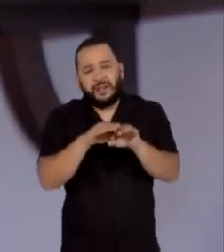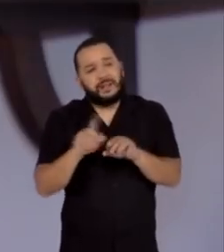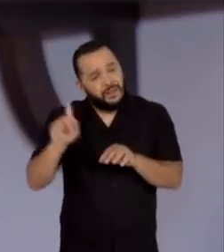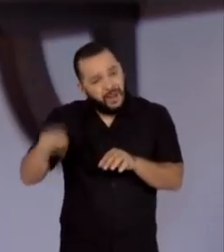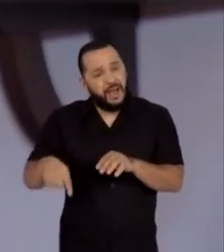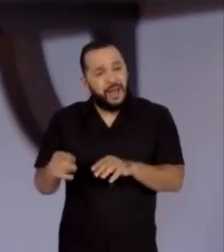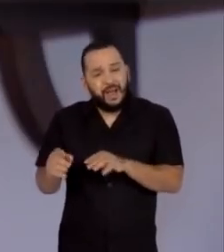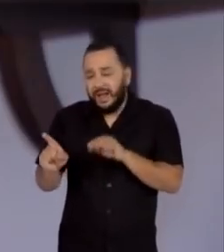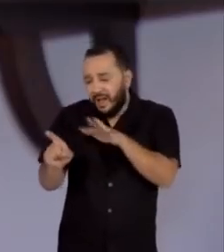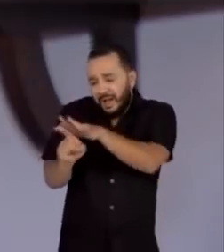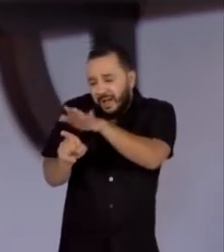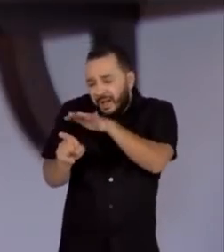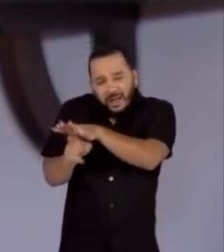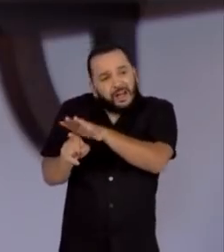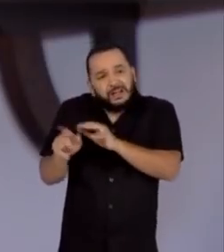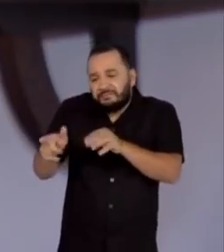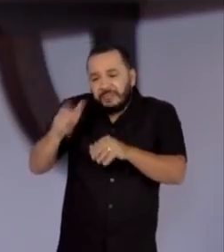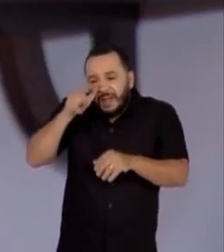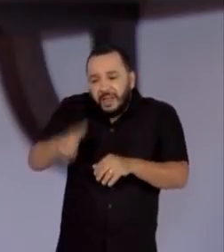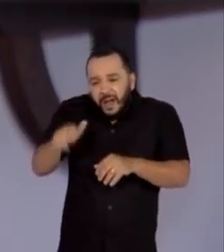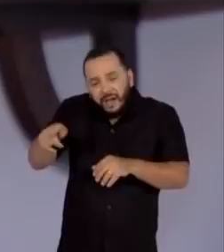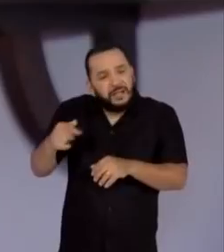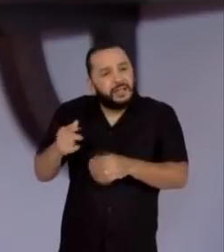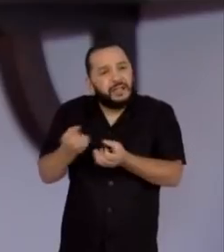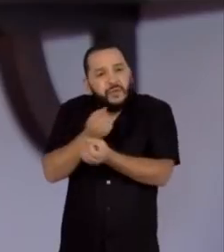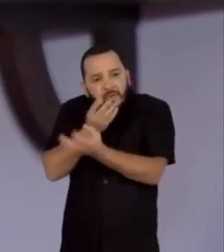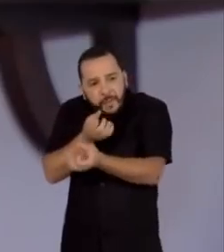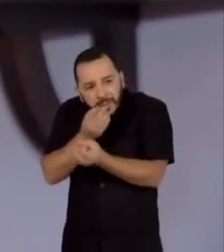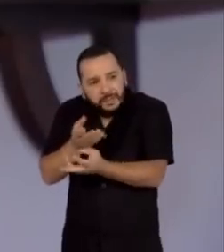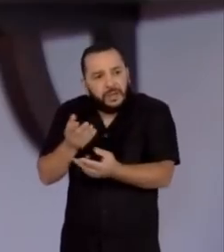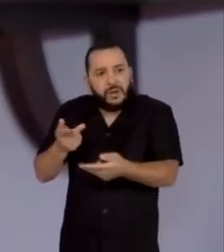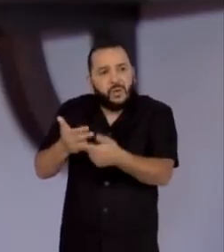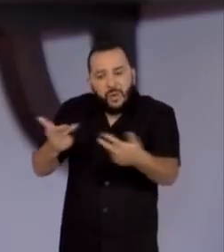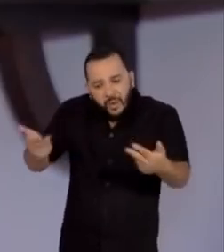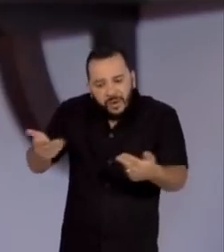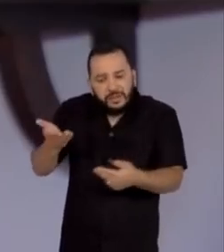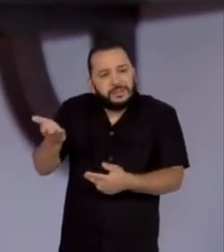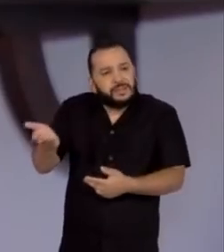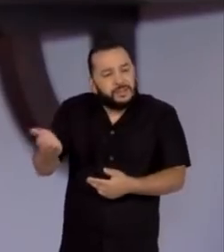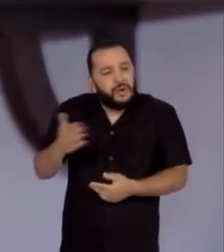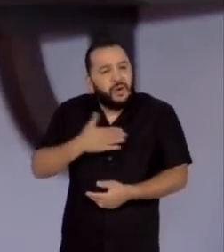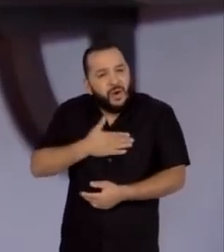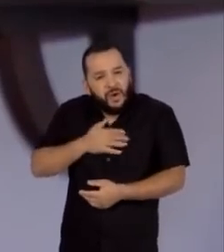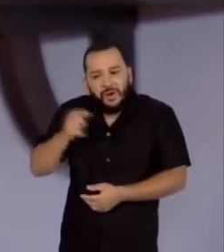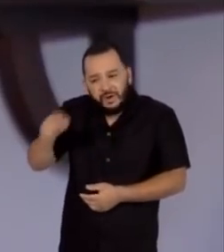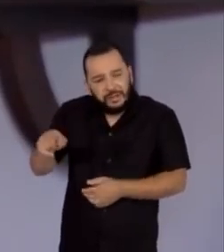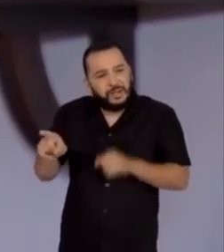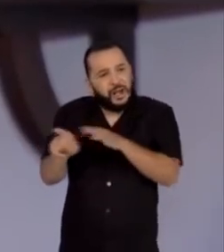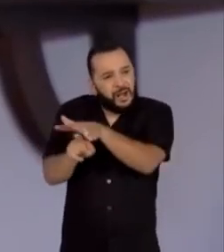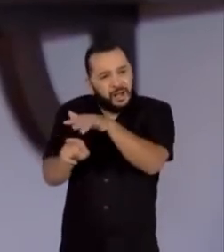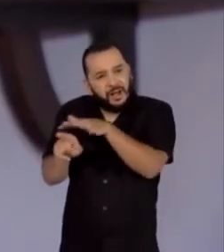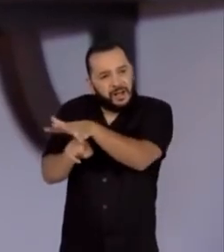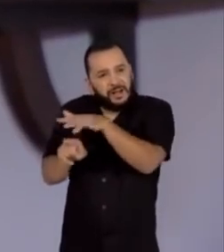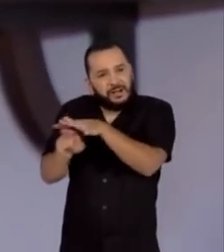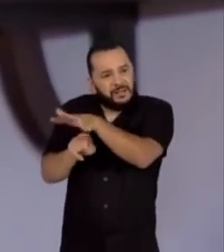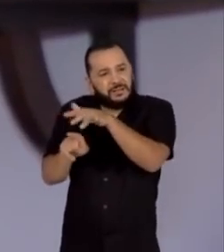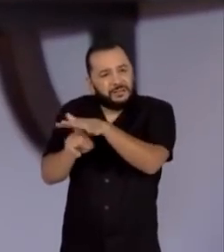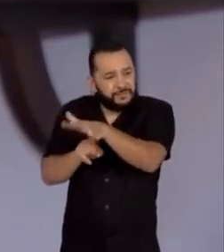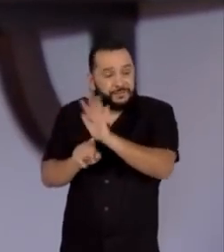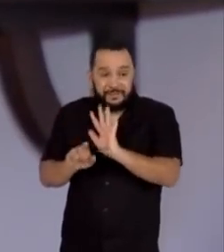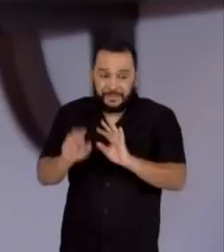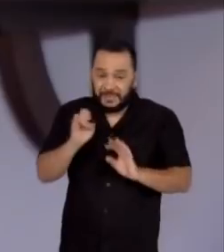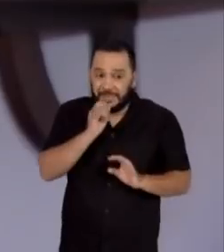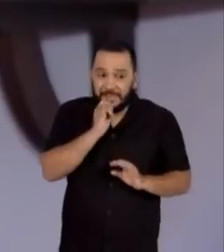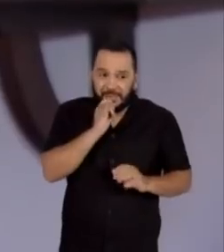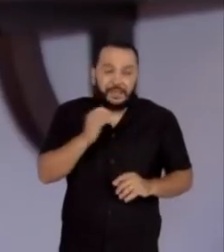procuram informações e procuram consumir coisas e ver aquilo que eles gostam em segmentos. Então, se antigamente